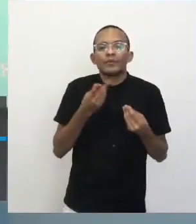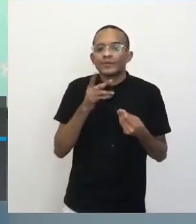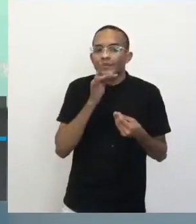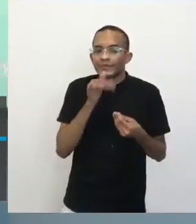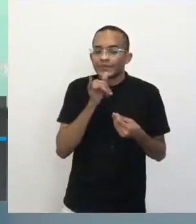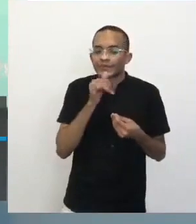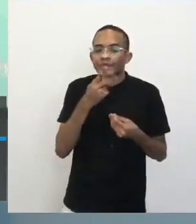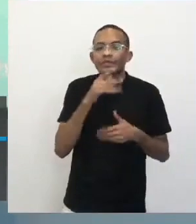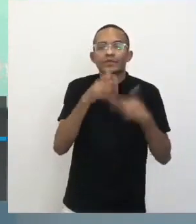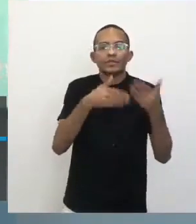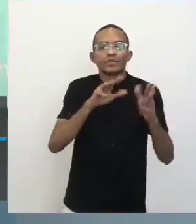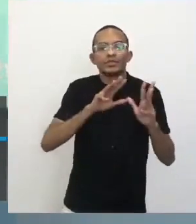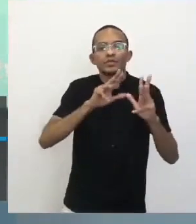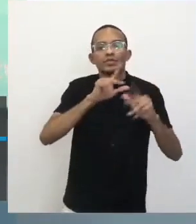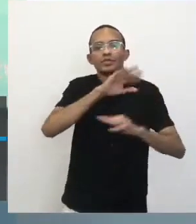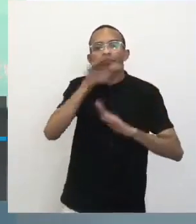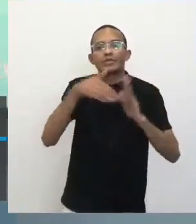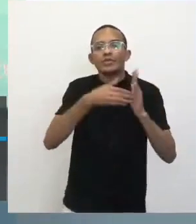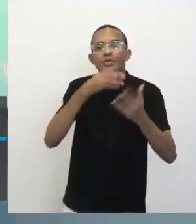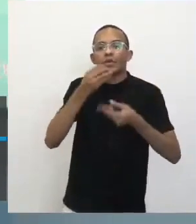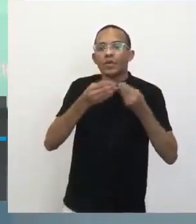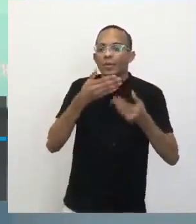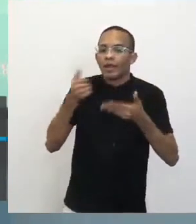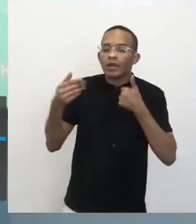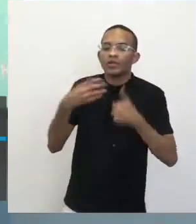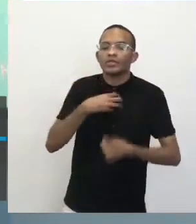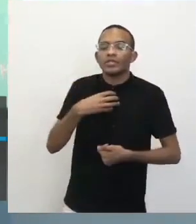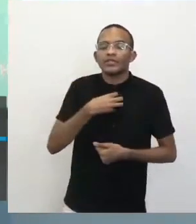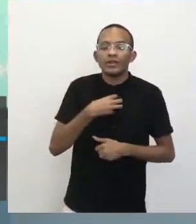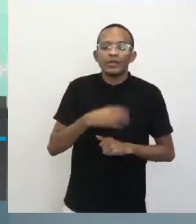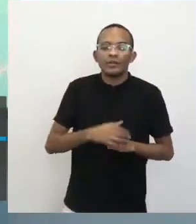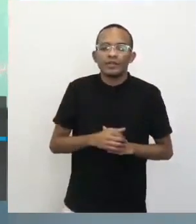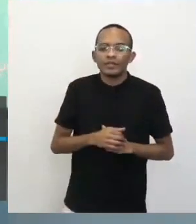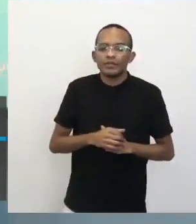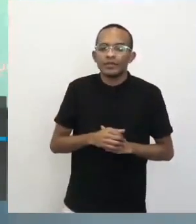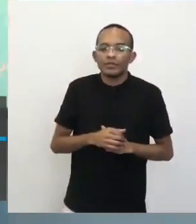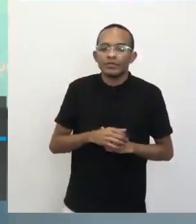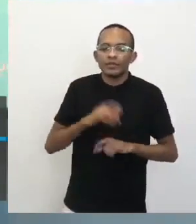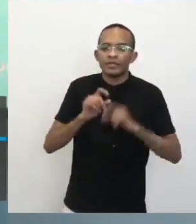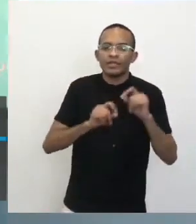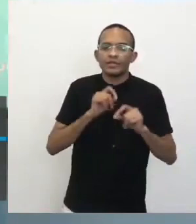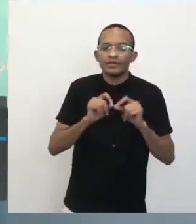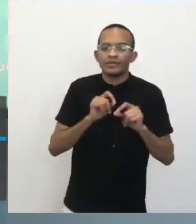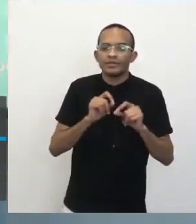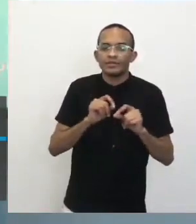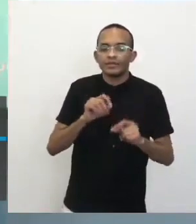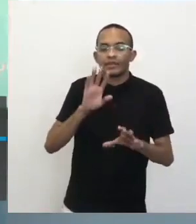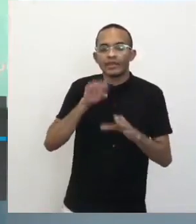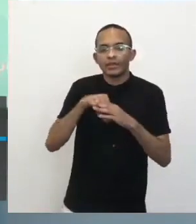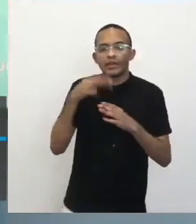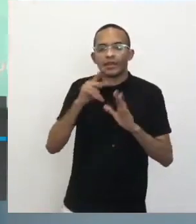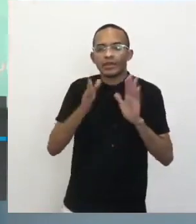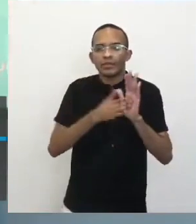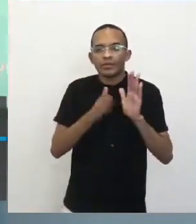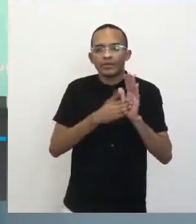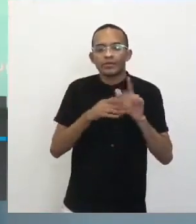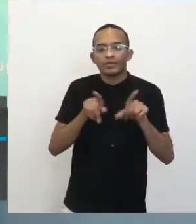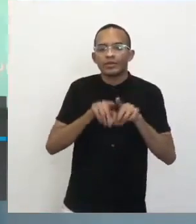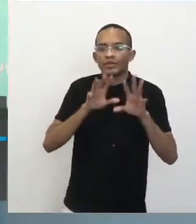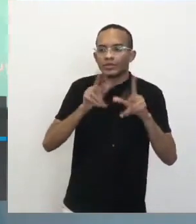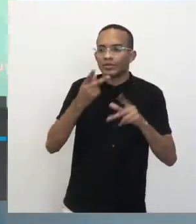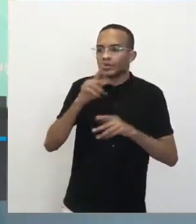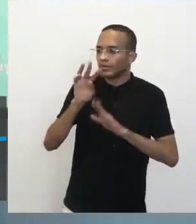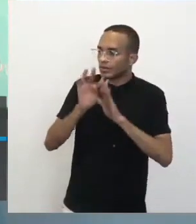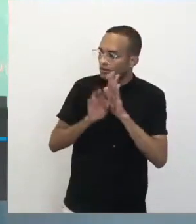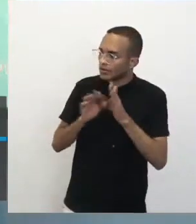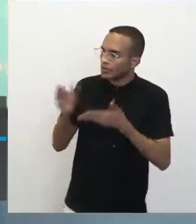desse processo todo, eu vou definir quais vão ser as melhores formas, né, de aplicar, né, dentro da minha proposta, todo esse material aí que eu